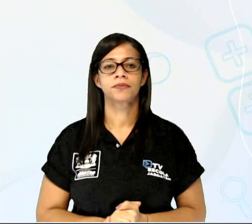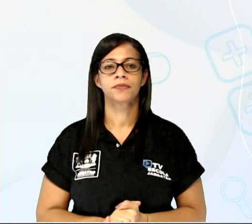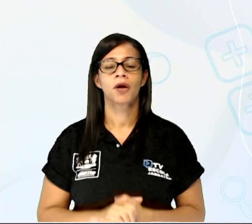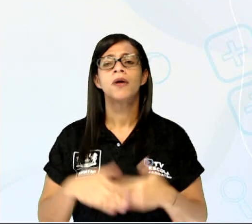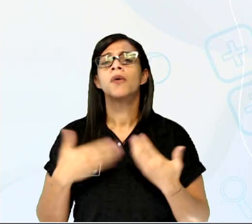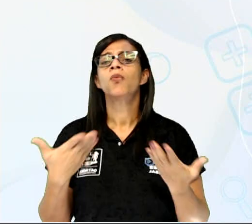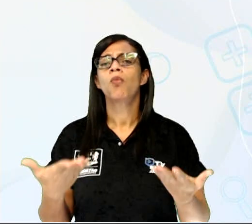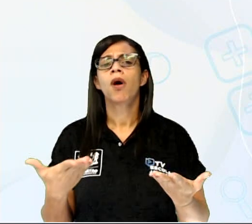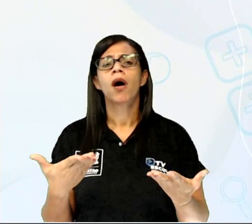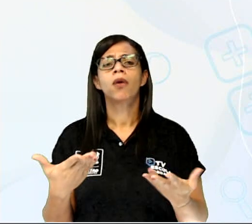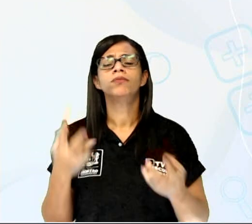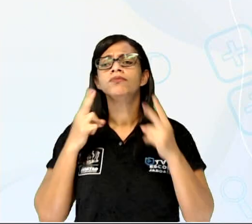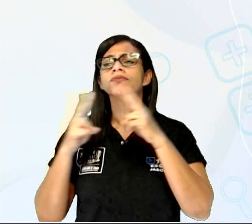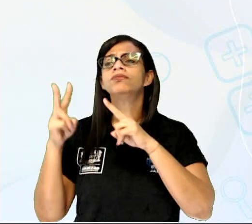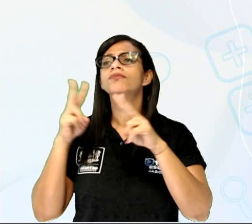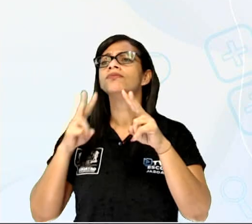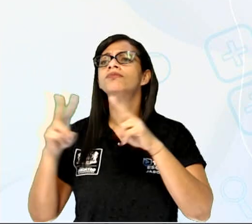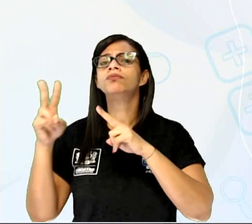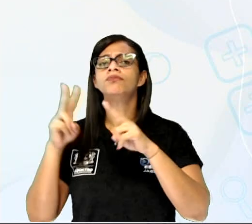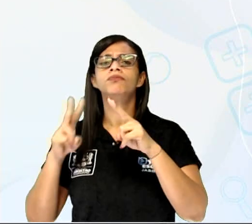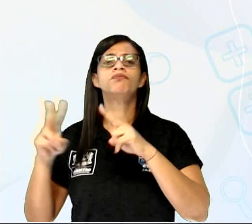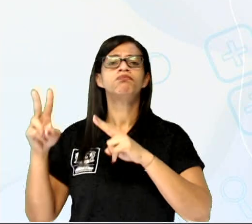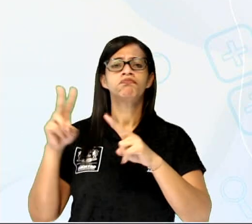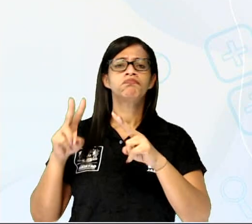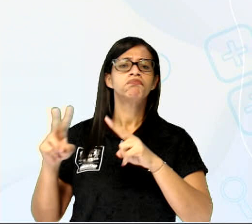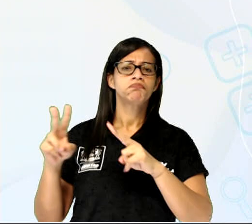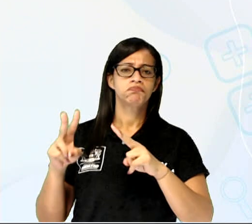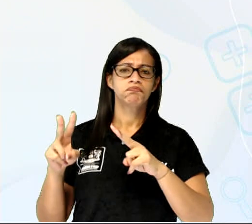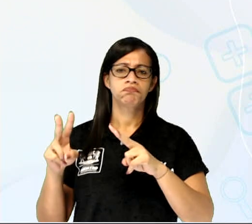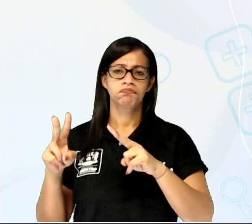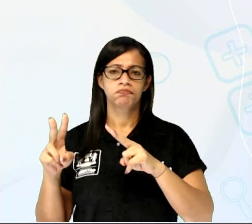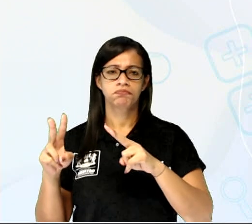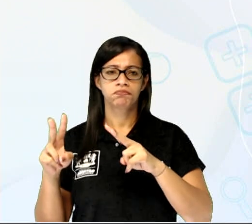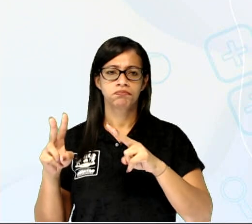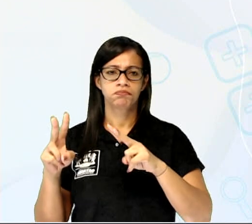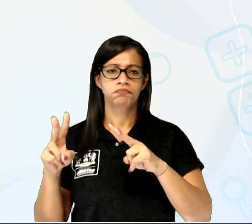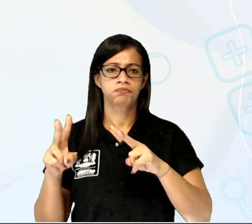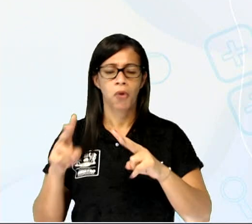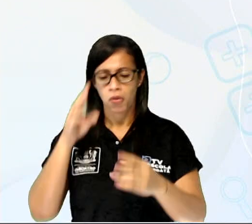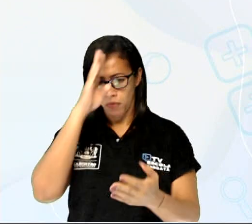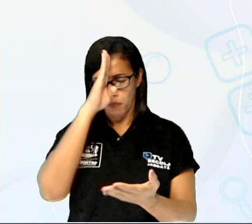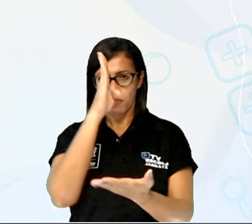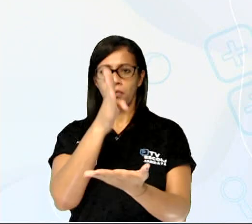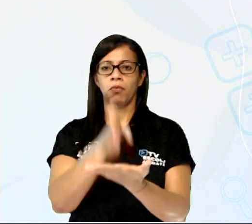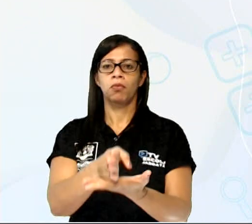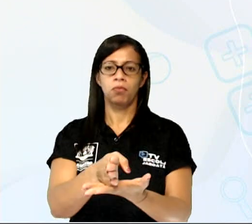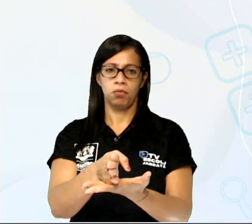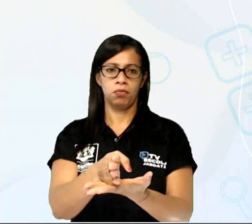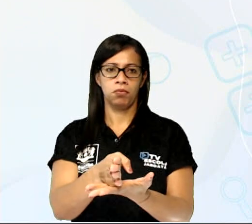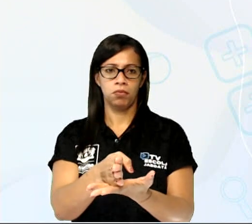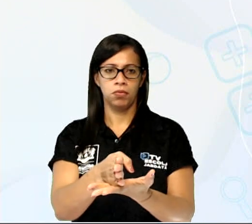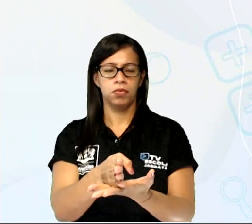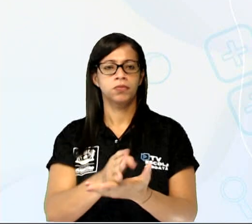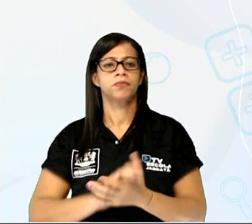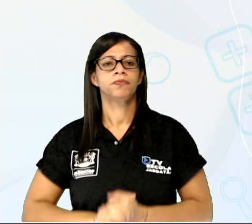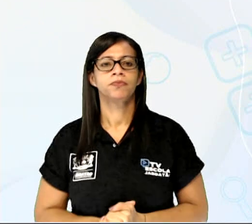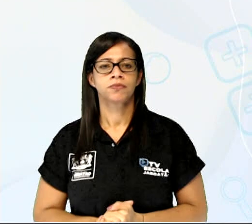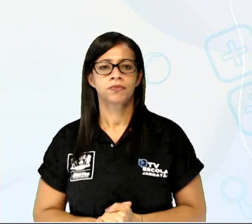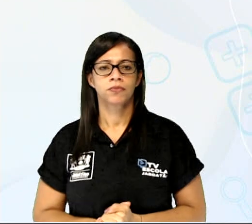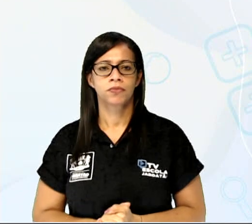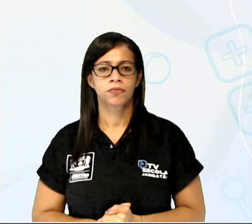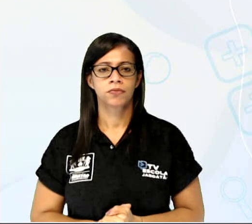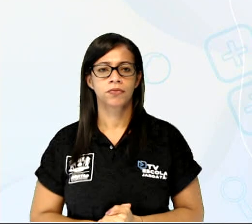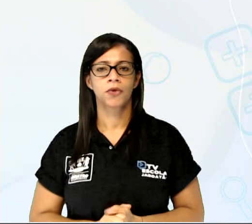uma característica do fascismo? Letra A, o Estado totalitário. Letra B, o